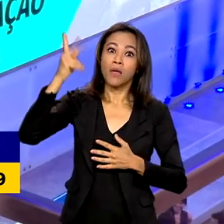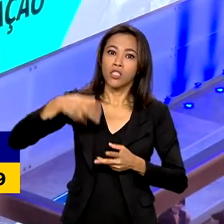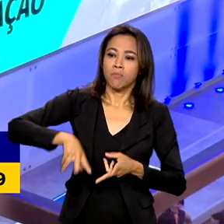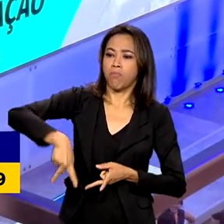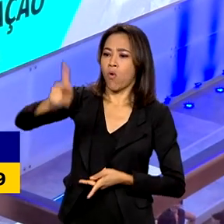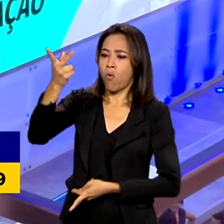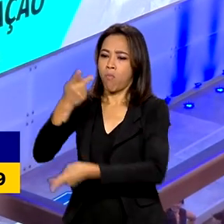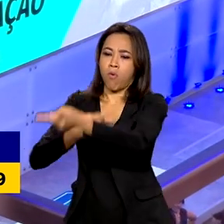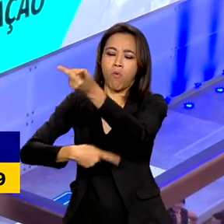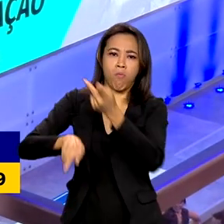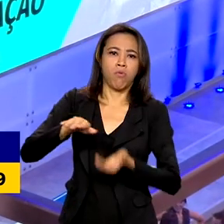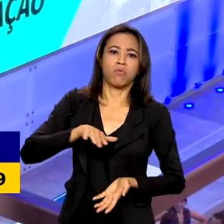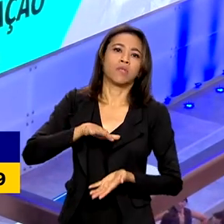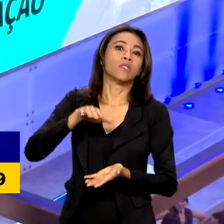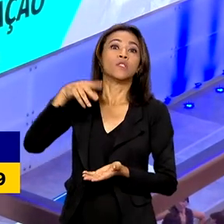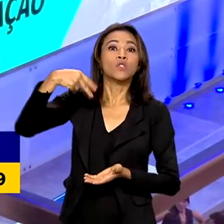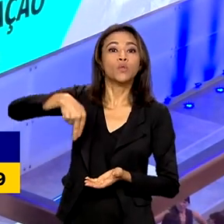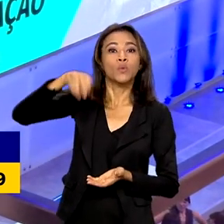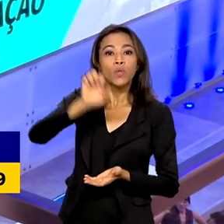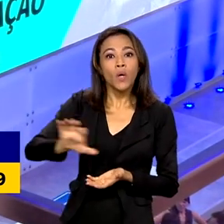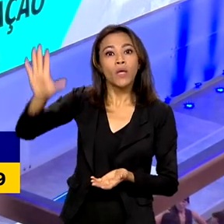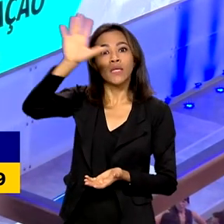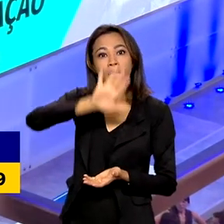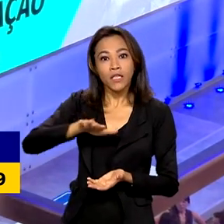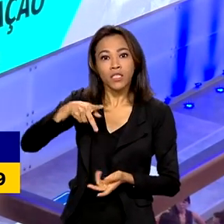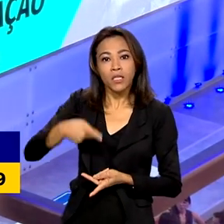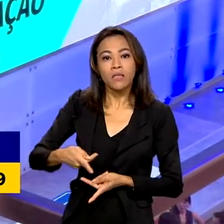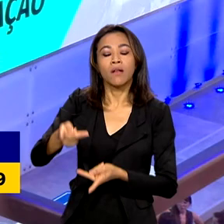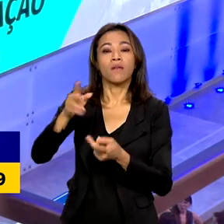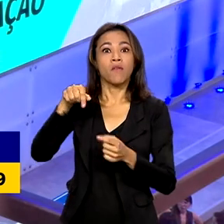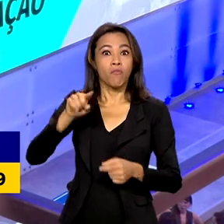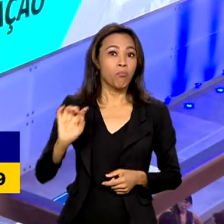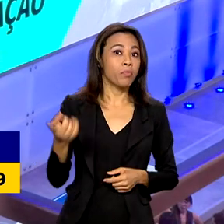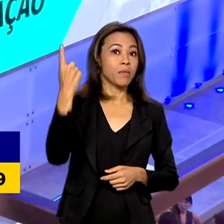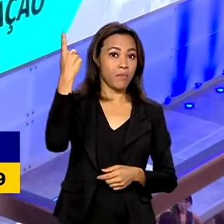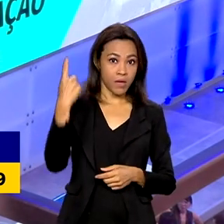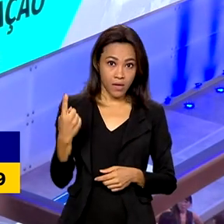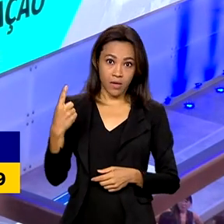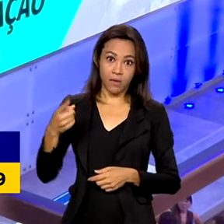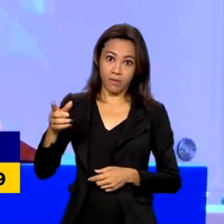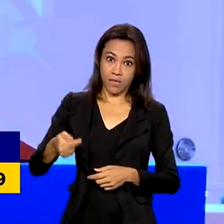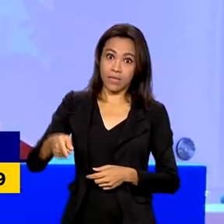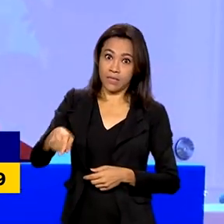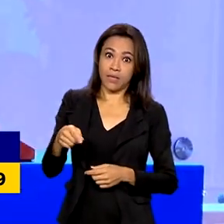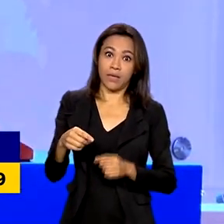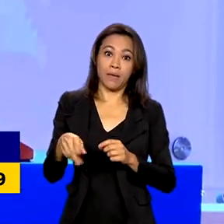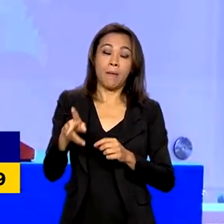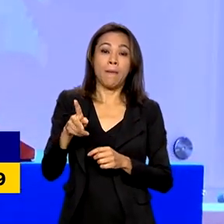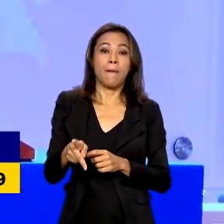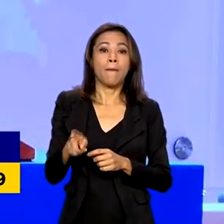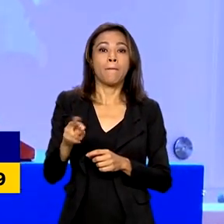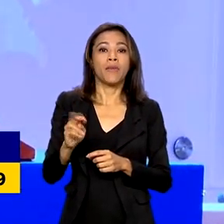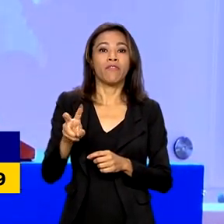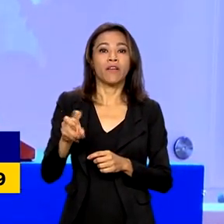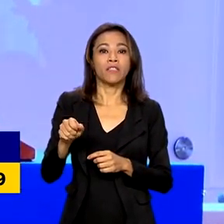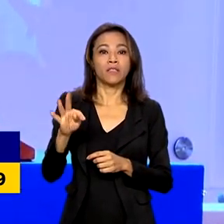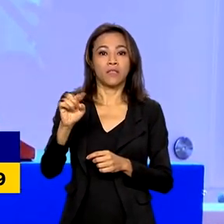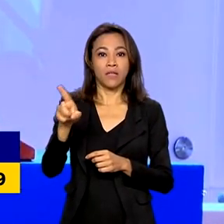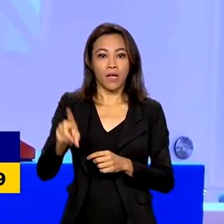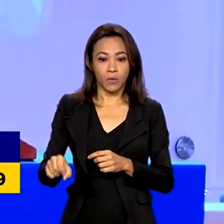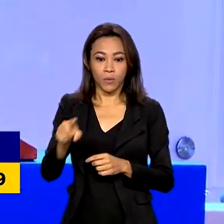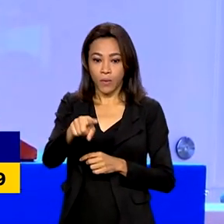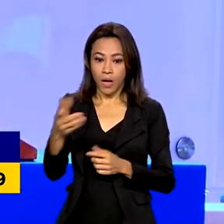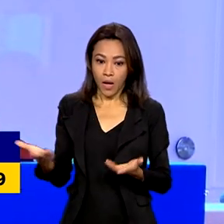Nordeste. O aeroporto foi o primeiro a ser privatizado no país no ano de 2011. Num processo inédito, foi